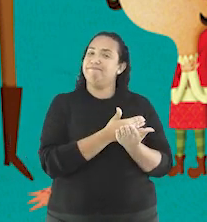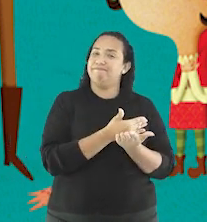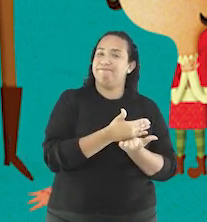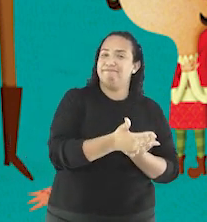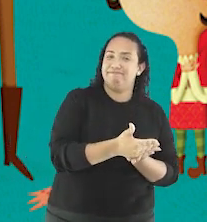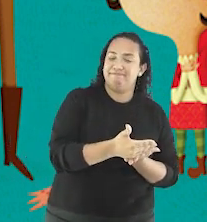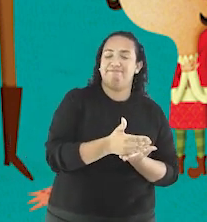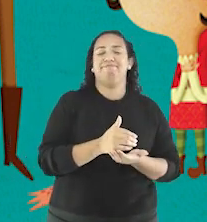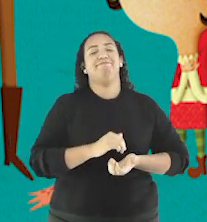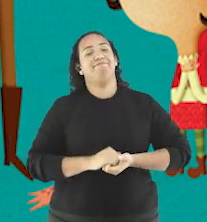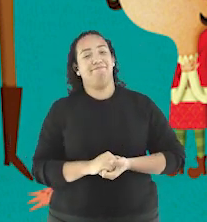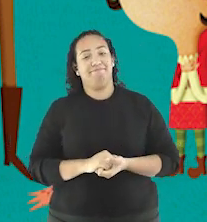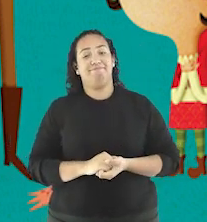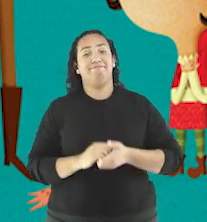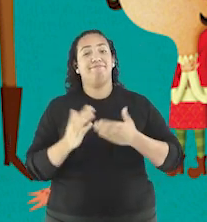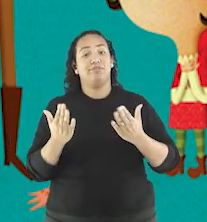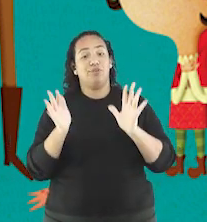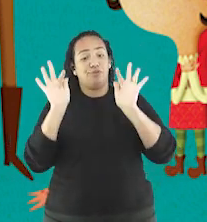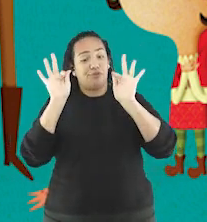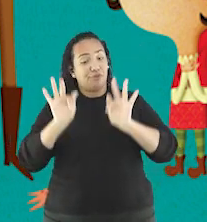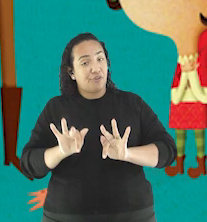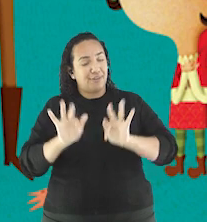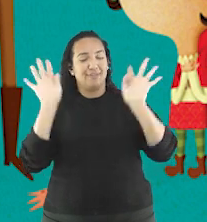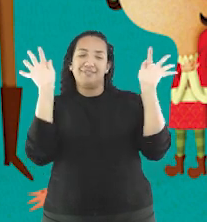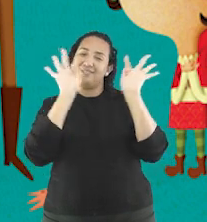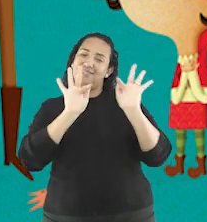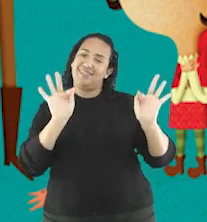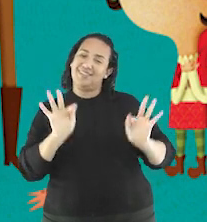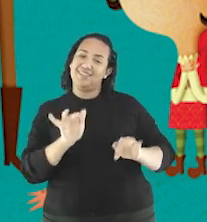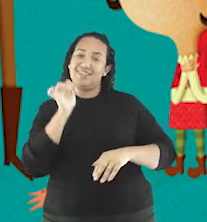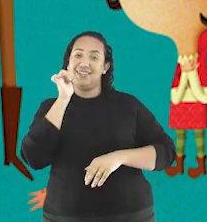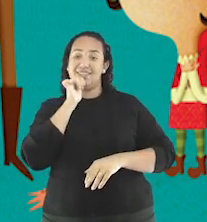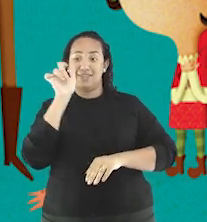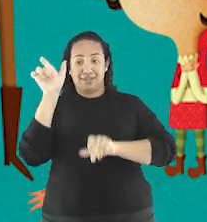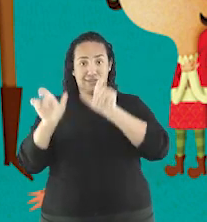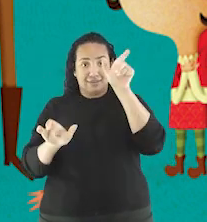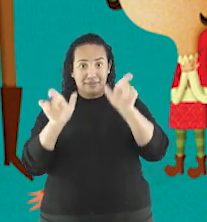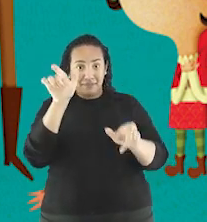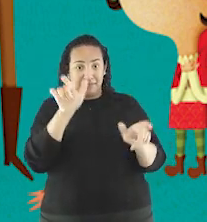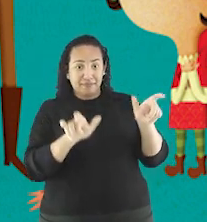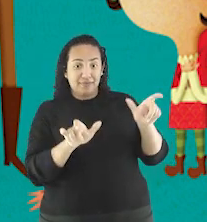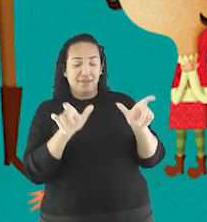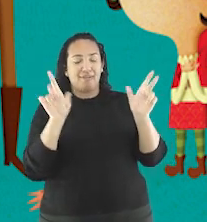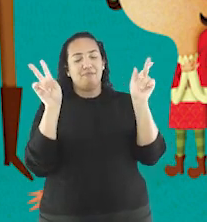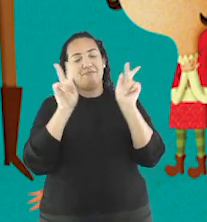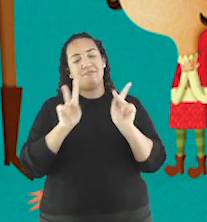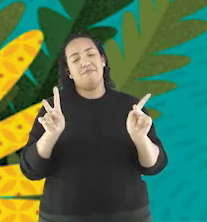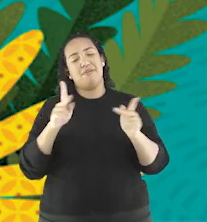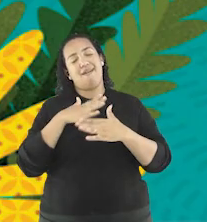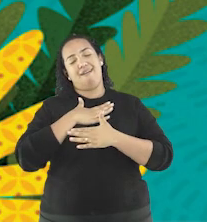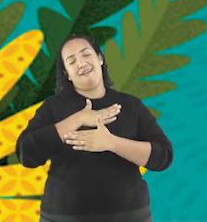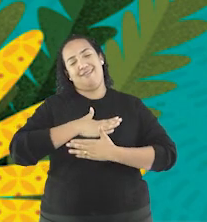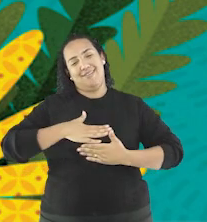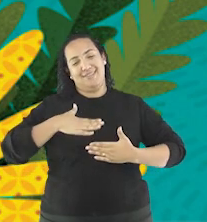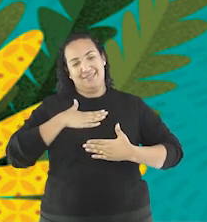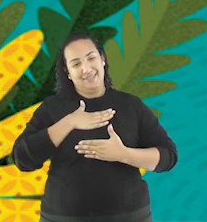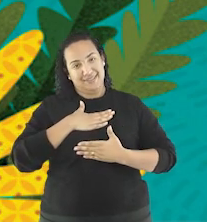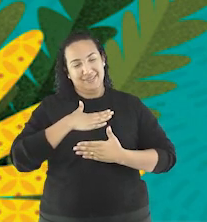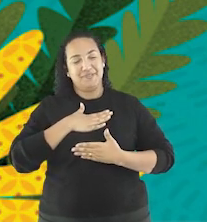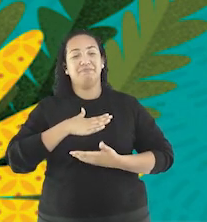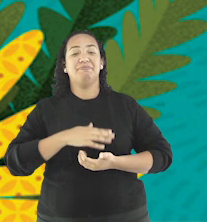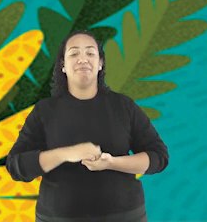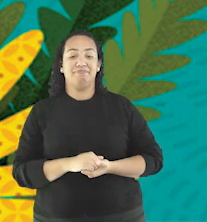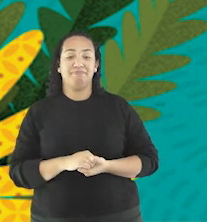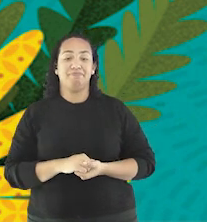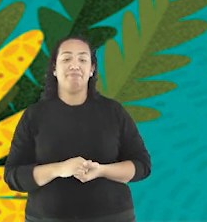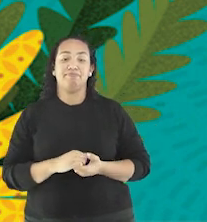história. Então, o final é feliz e as personagens ficam em paz.